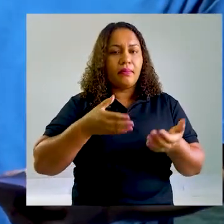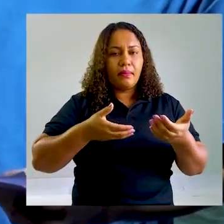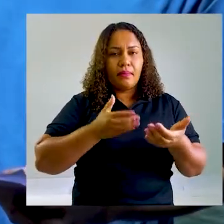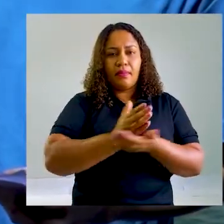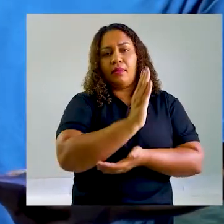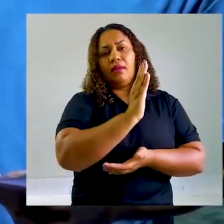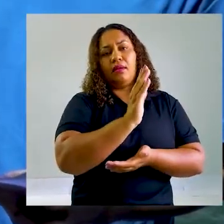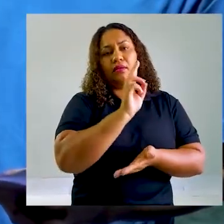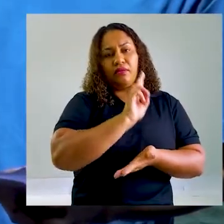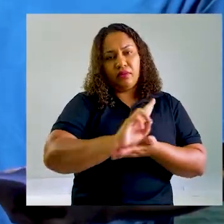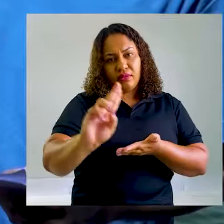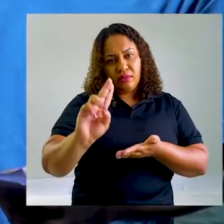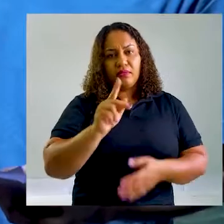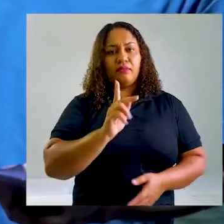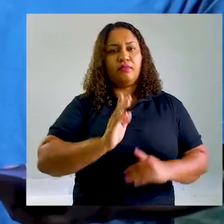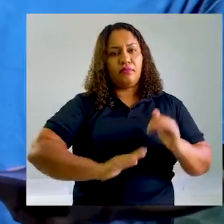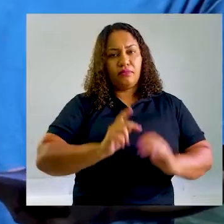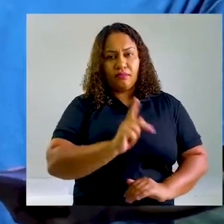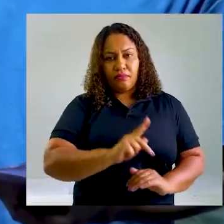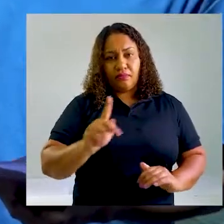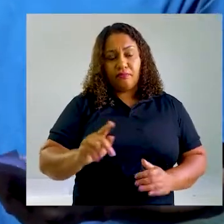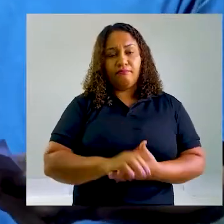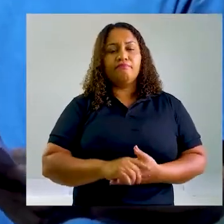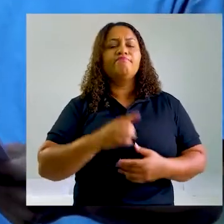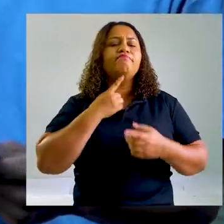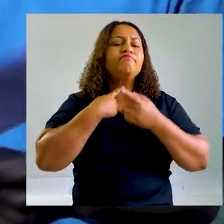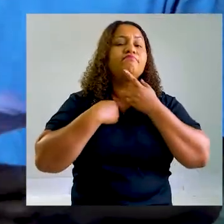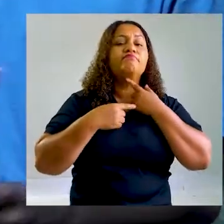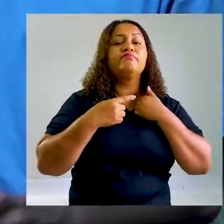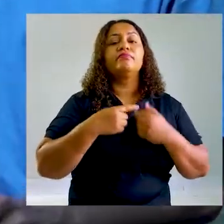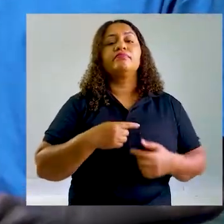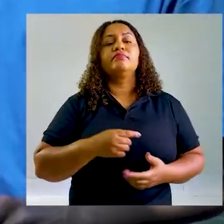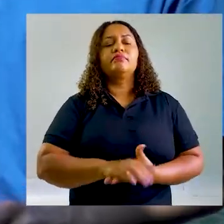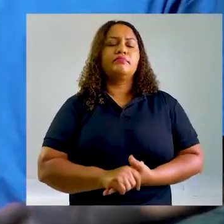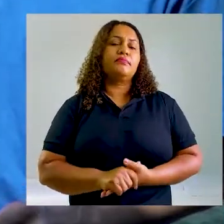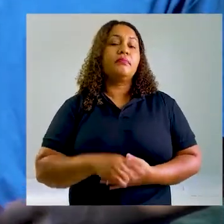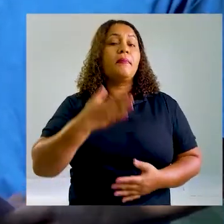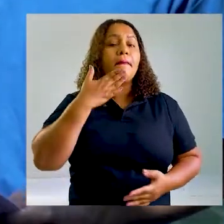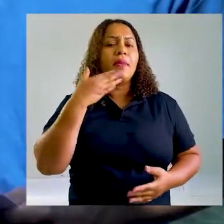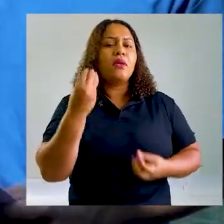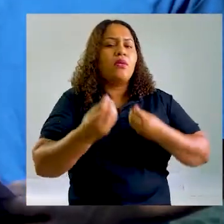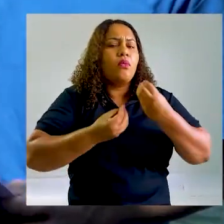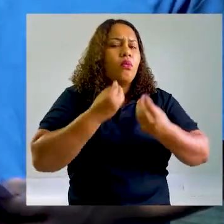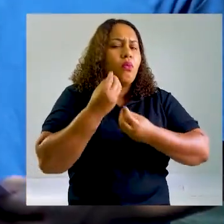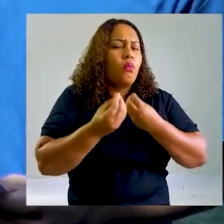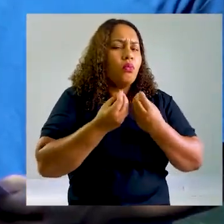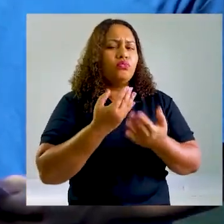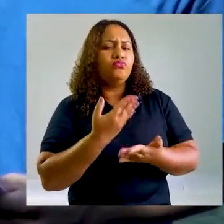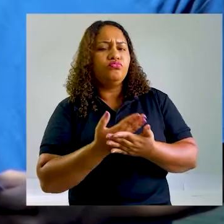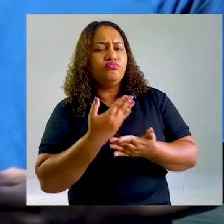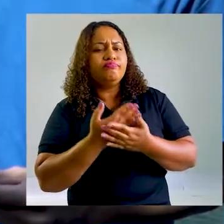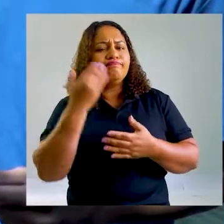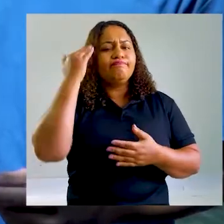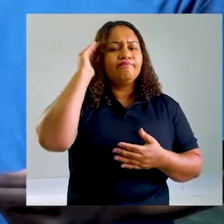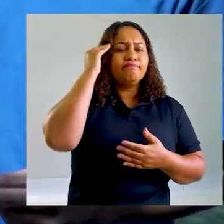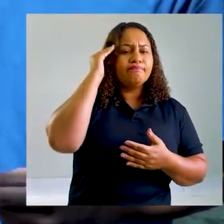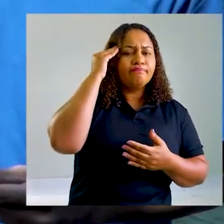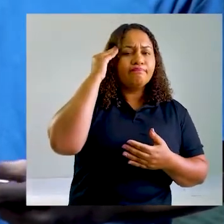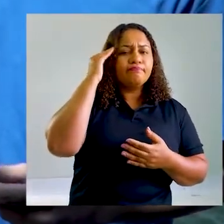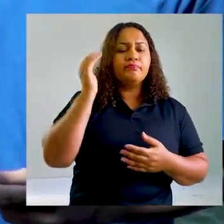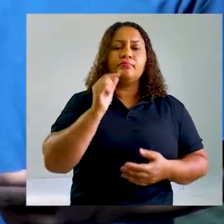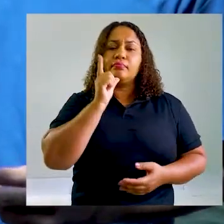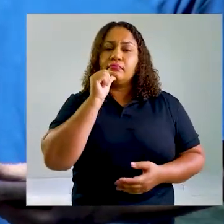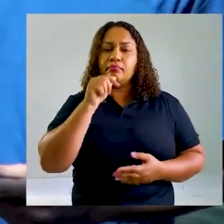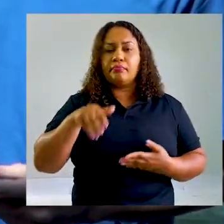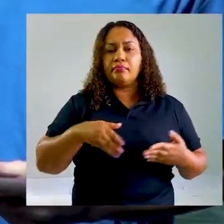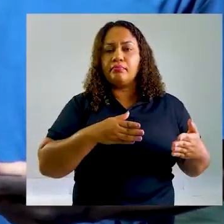professor, eu quis, né, melhorar essa forma de estudar o rio, de entender o nosso rio. A